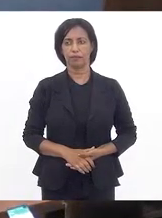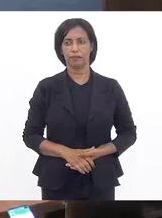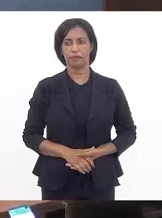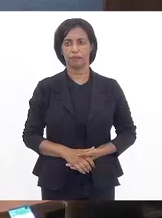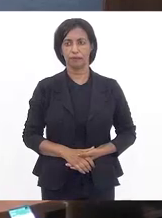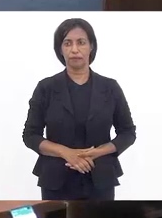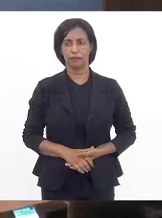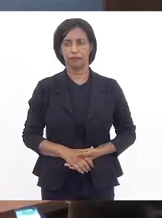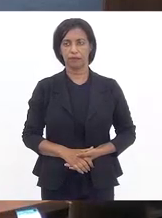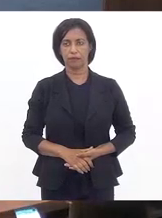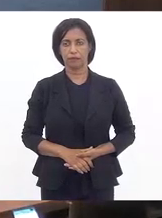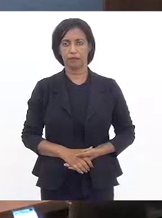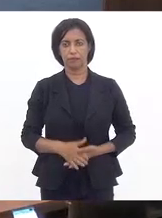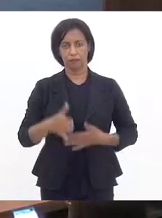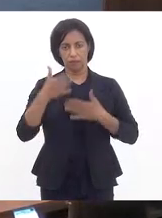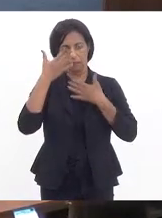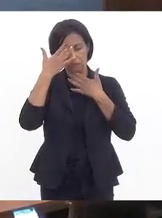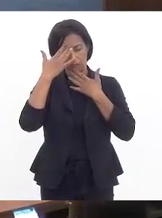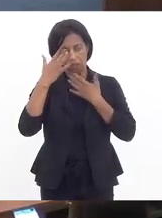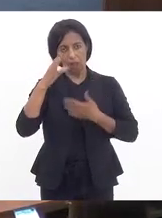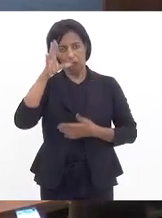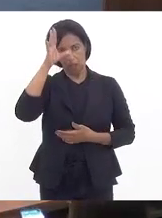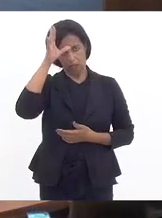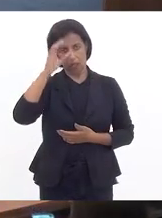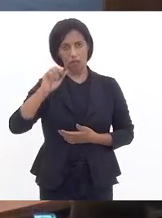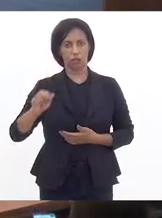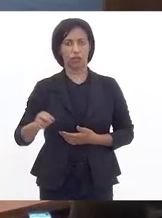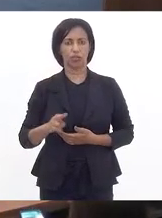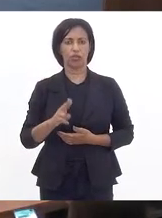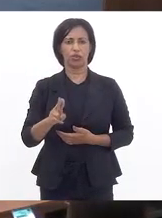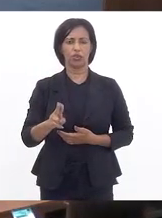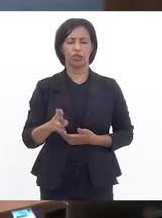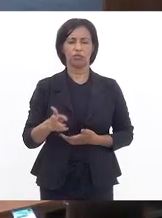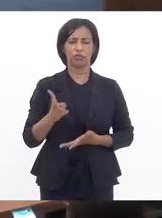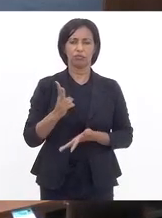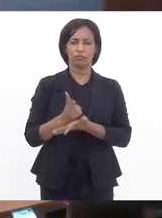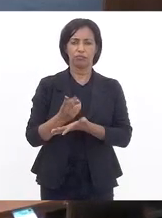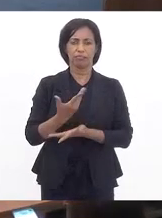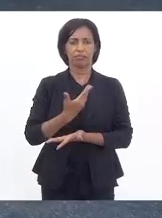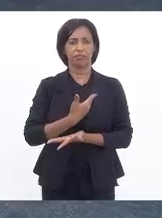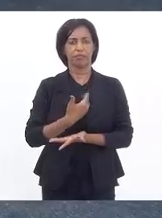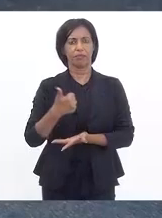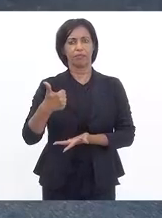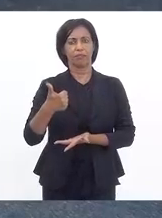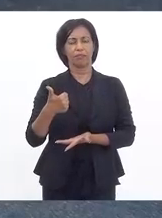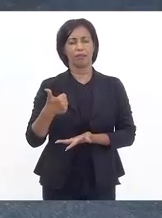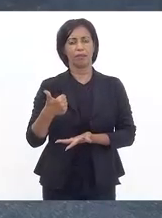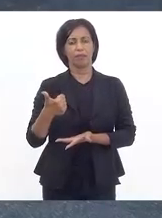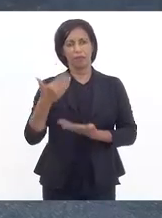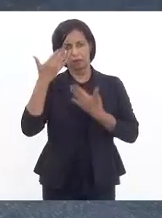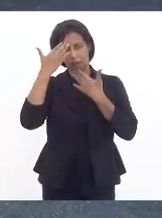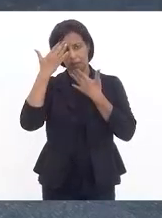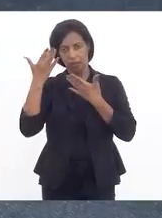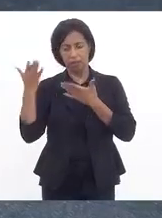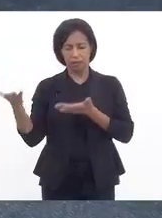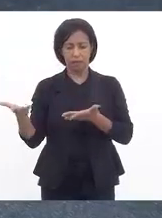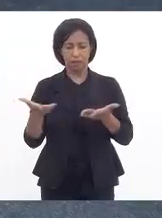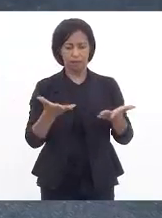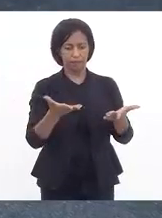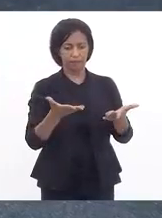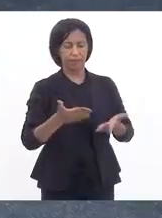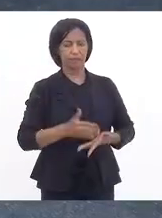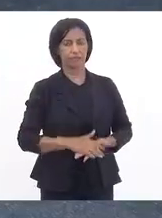oi oi Obrigada tia Ju sempre parceira primeiro agradeceu a parte Deputado